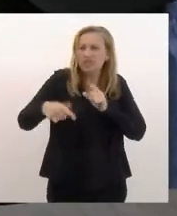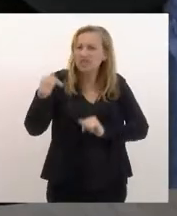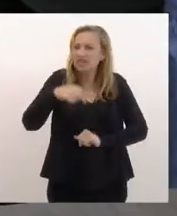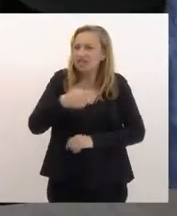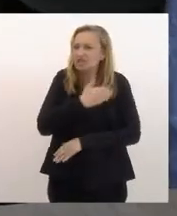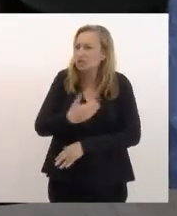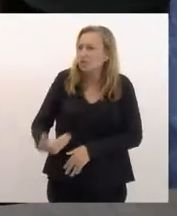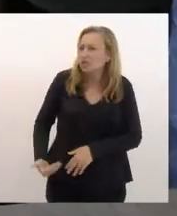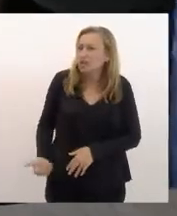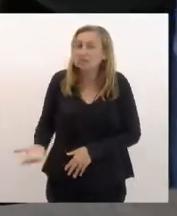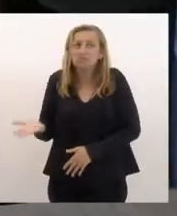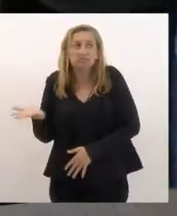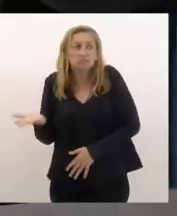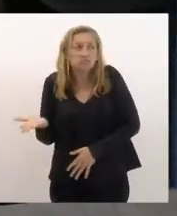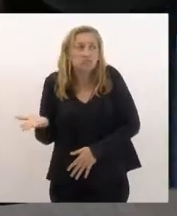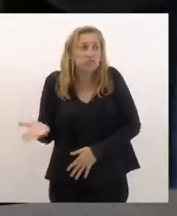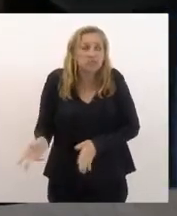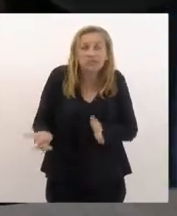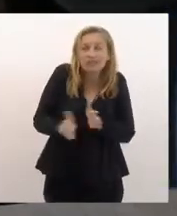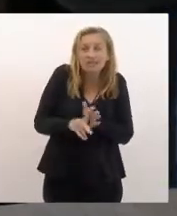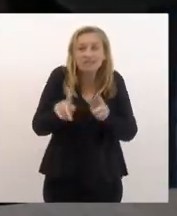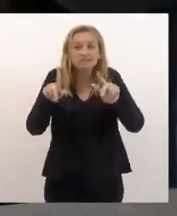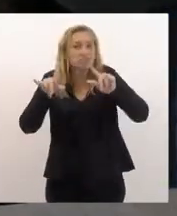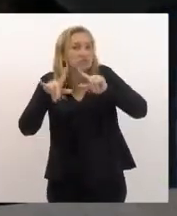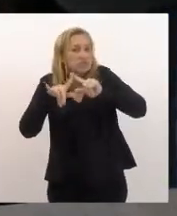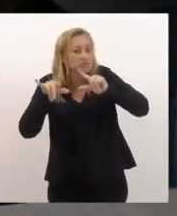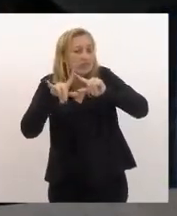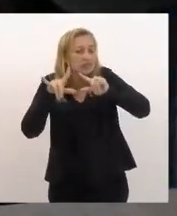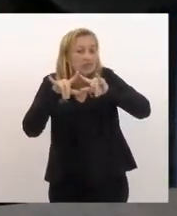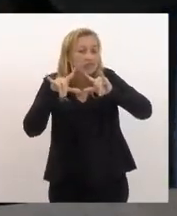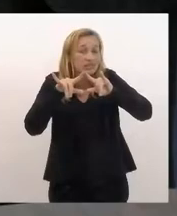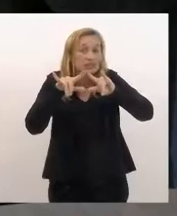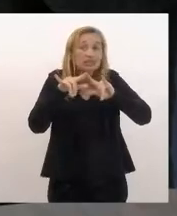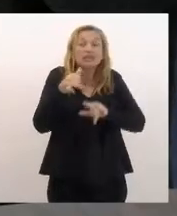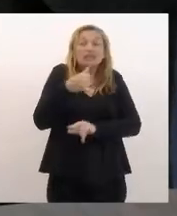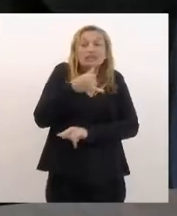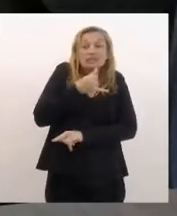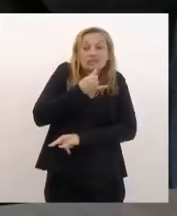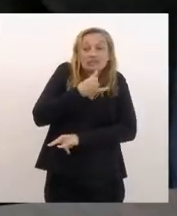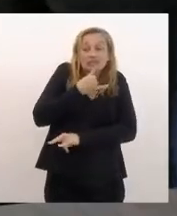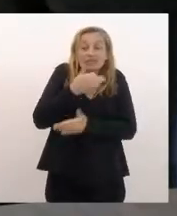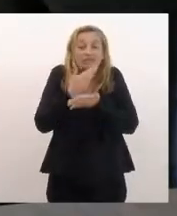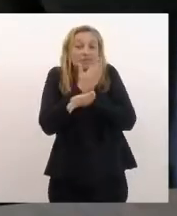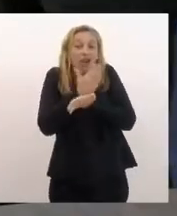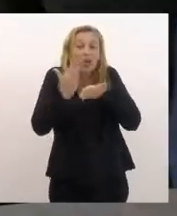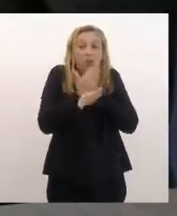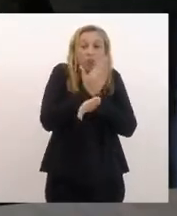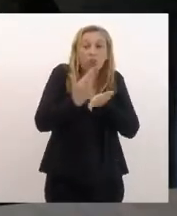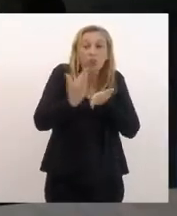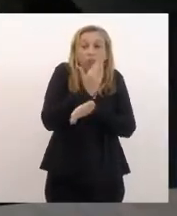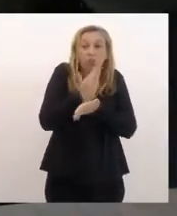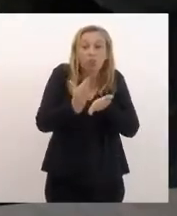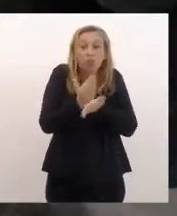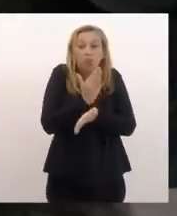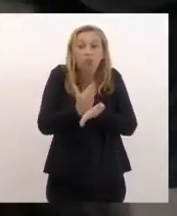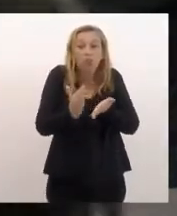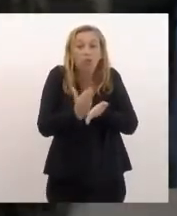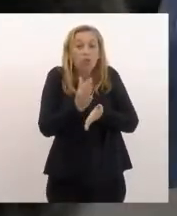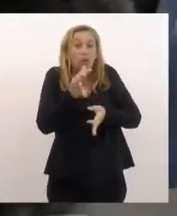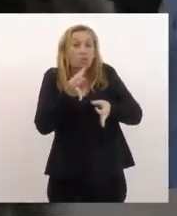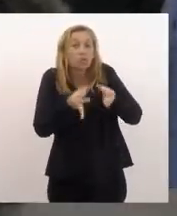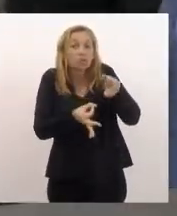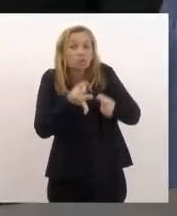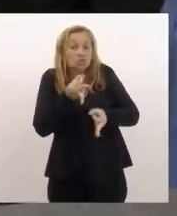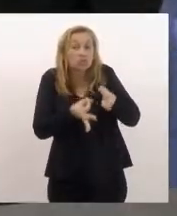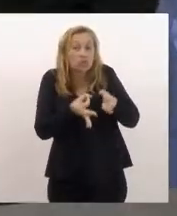era um governo de milicianos. Infelizmente, alguns julgaram o governo